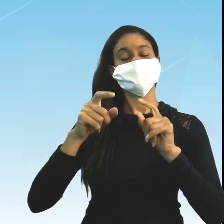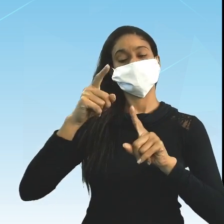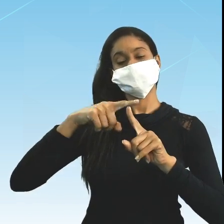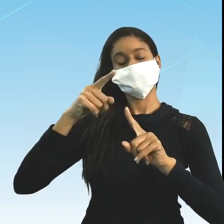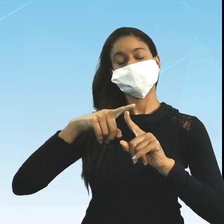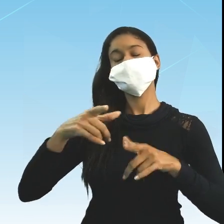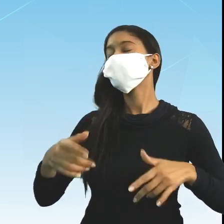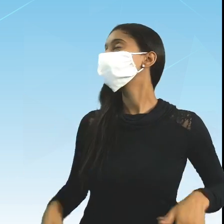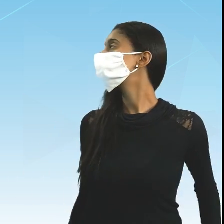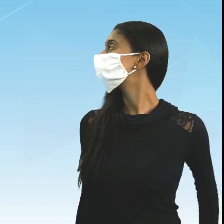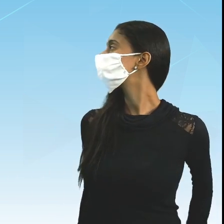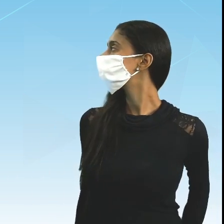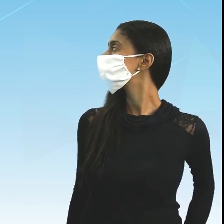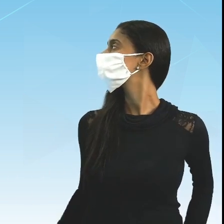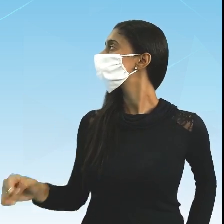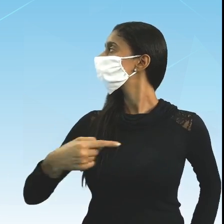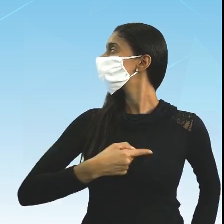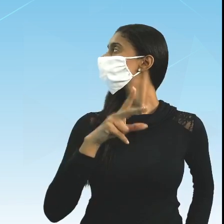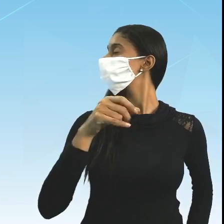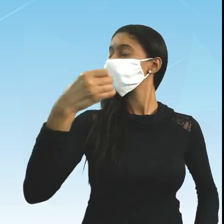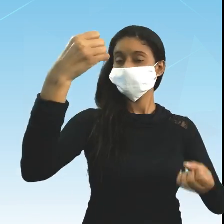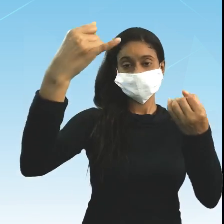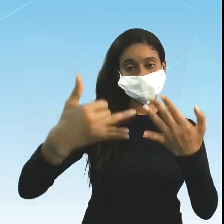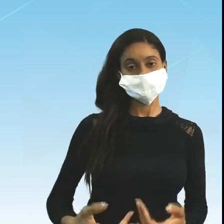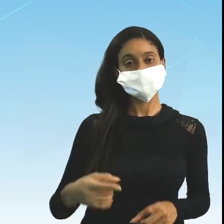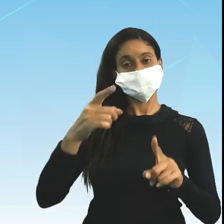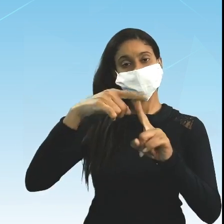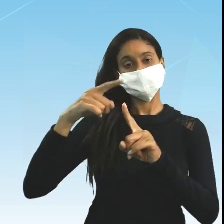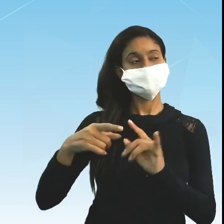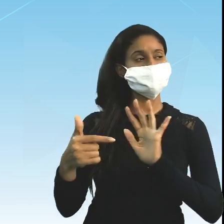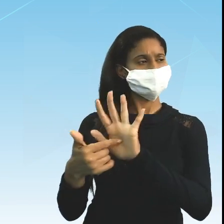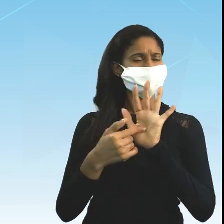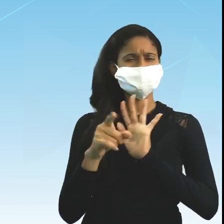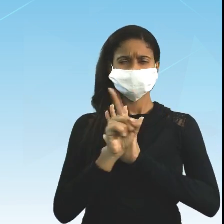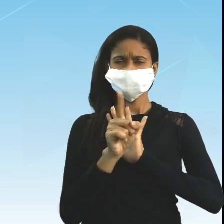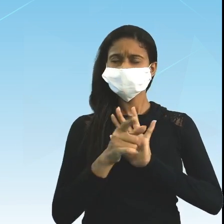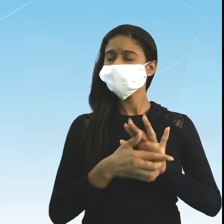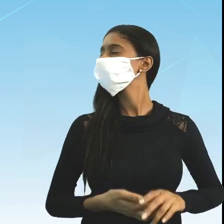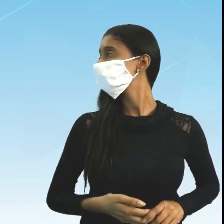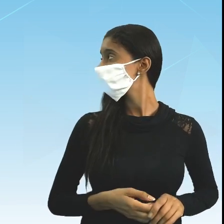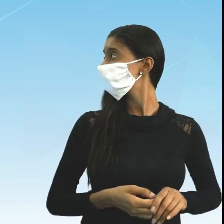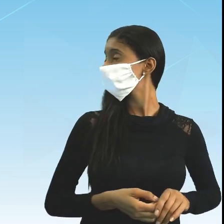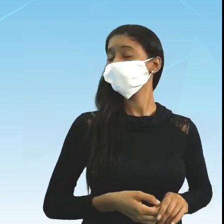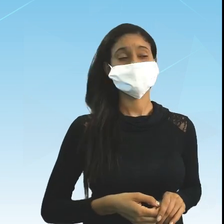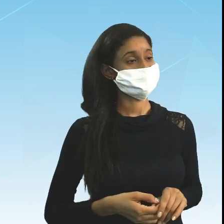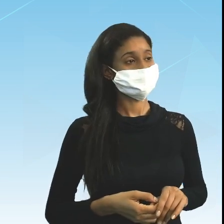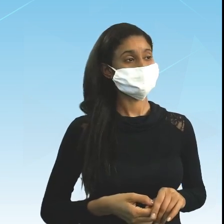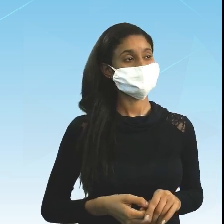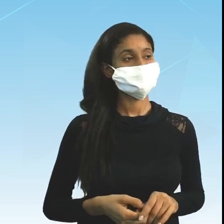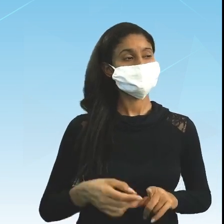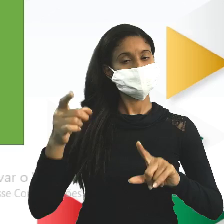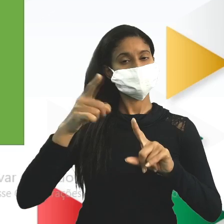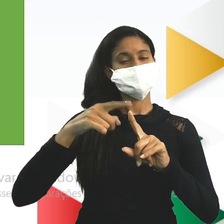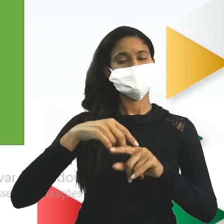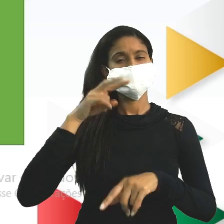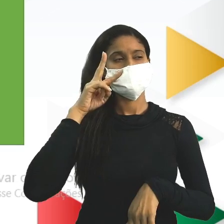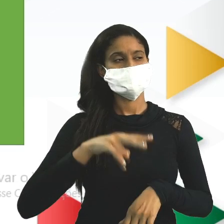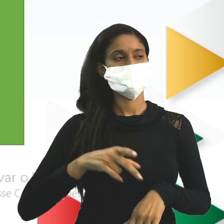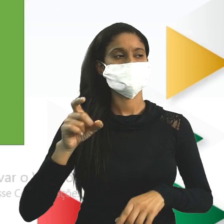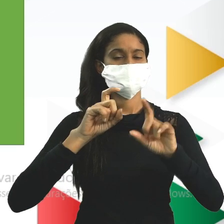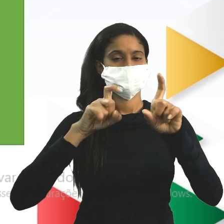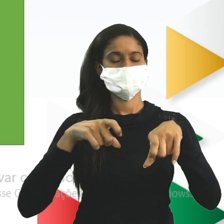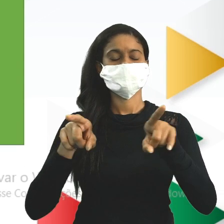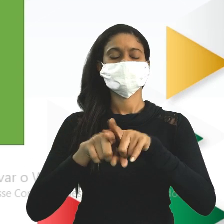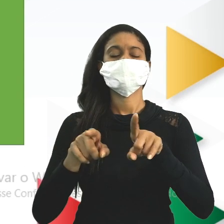mapa, professora? A gente vai ter vários tipos ali, não mostrei ali nesses 4 aqui, ó. O tipo ó, agrícola,